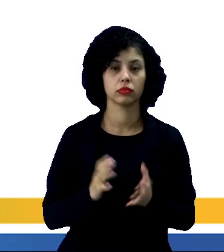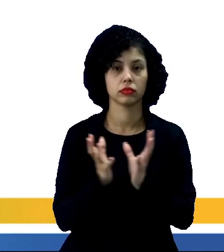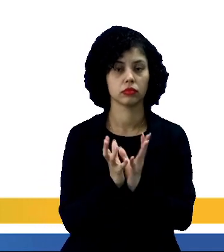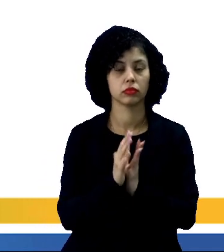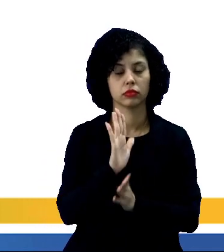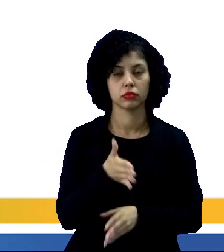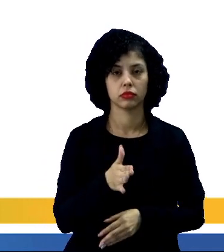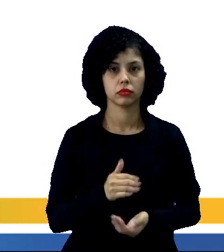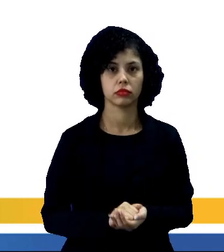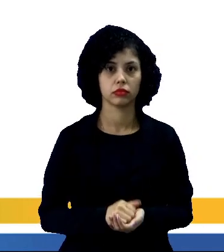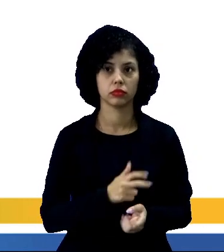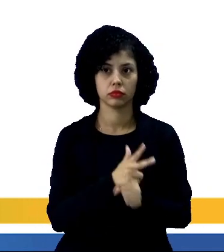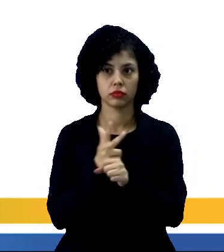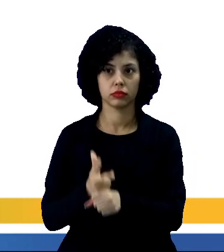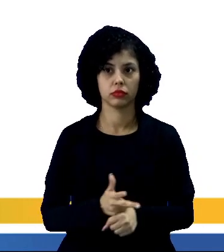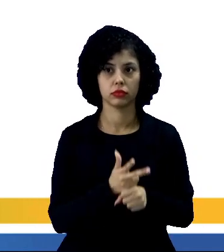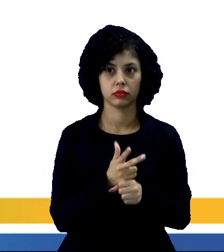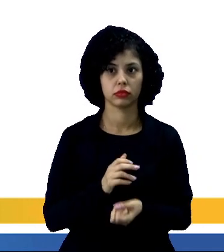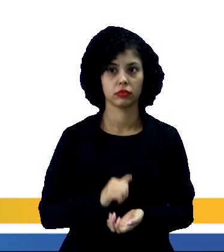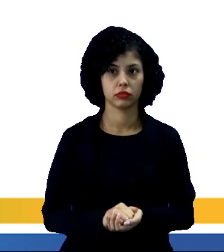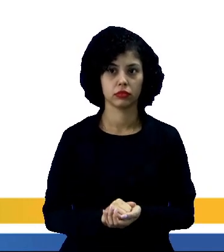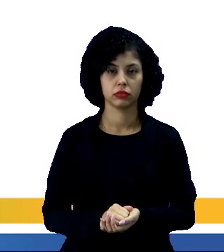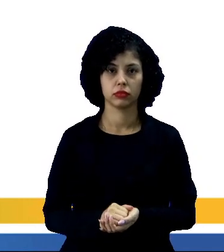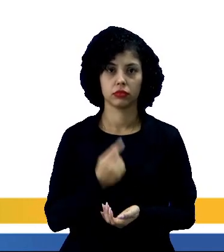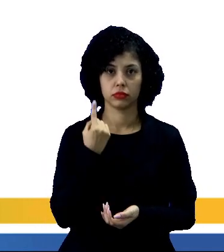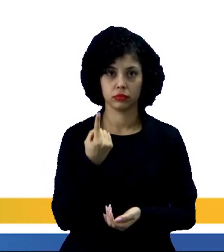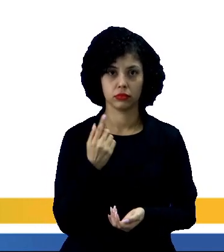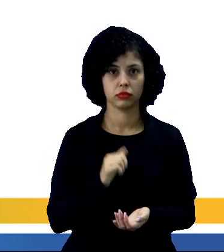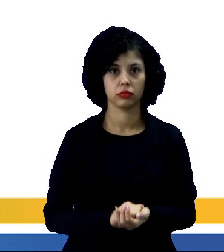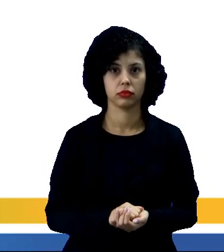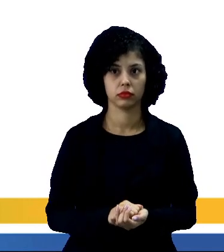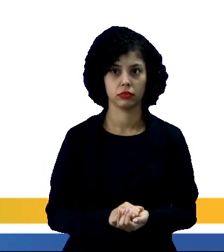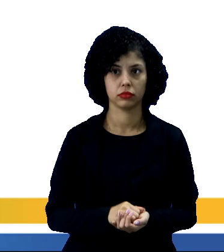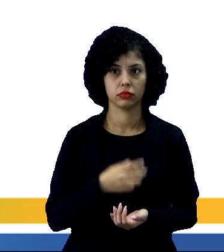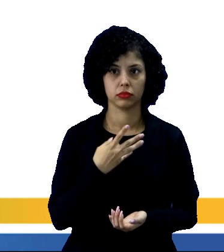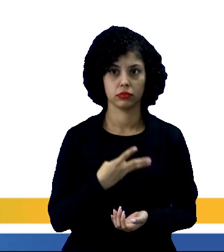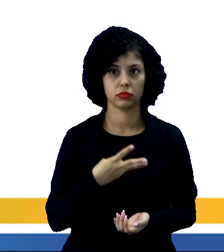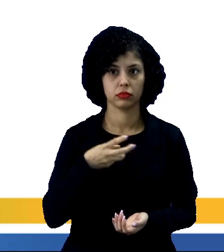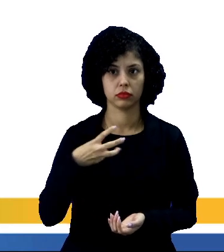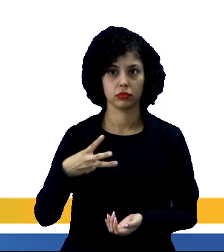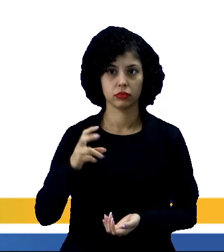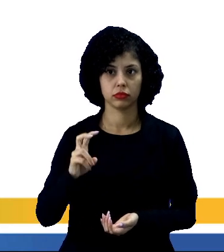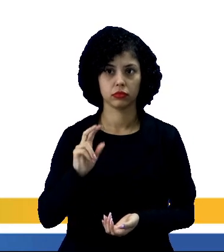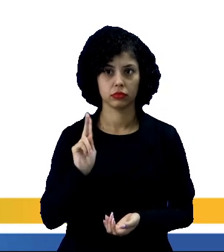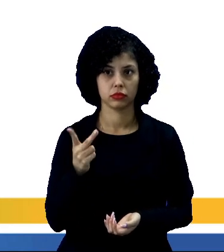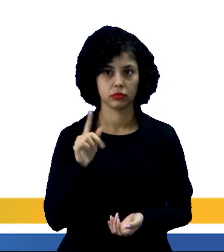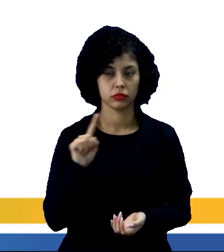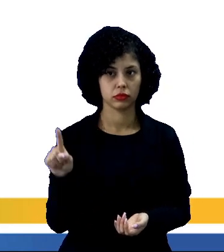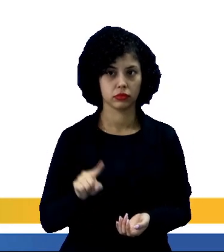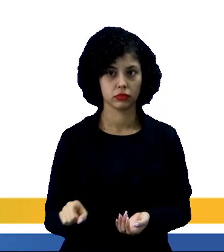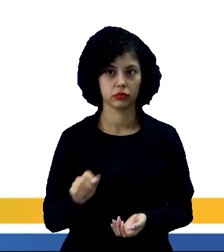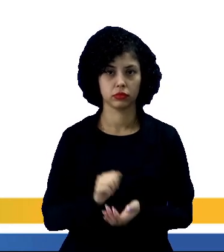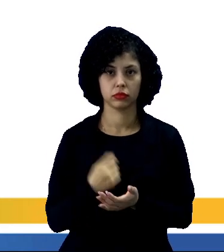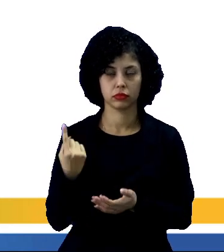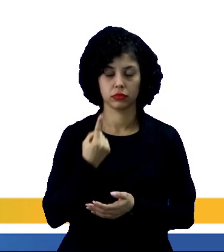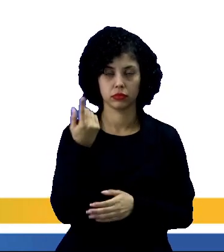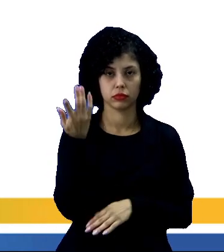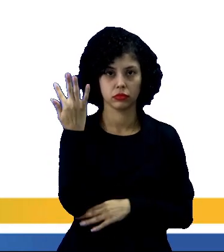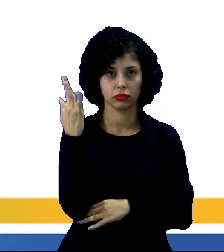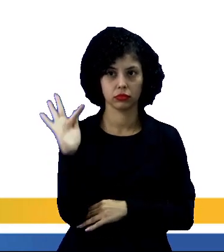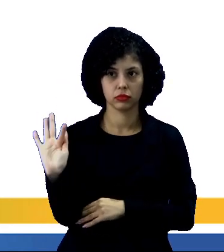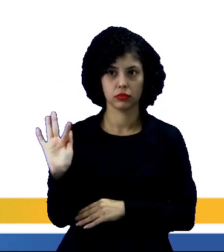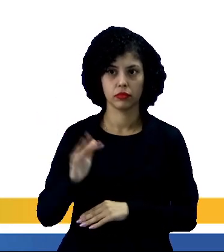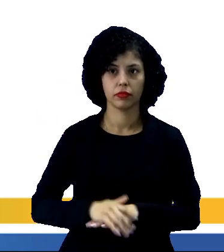já recuperou uma gravação de um diapasão de 435 Hz, a altura padrão